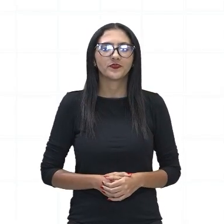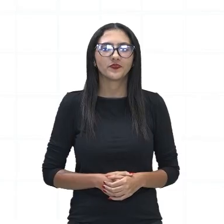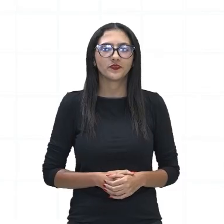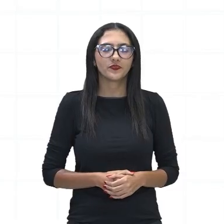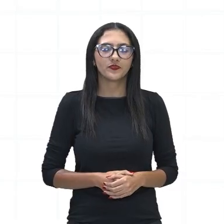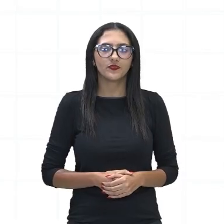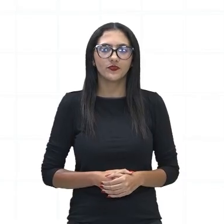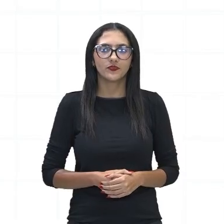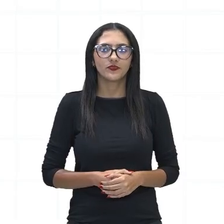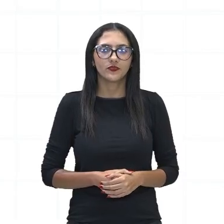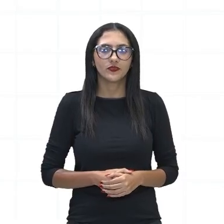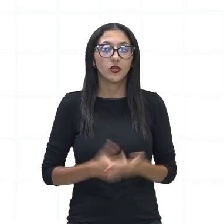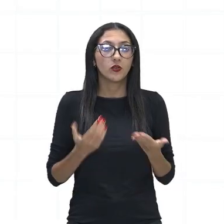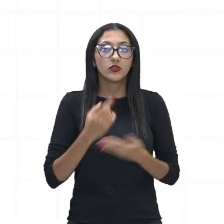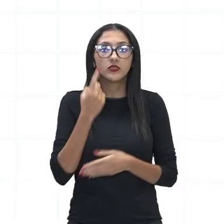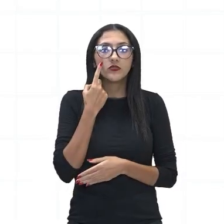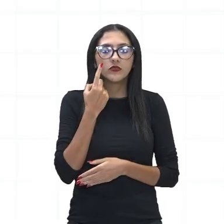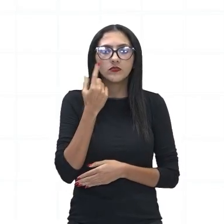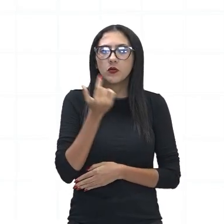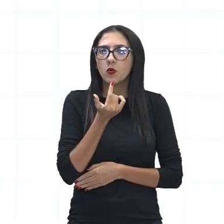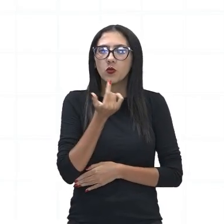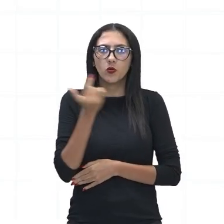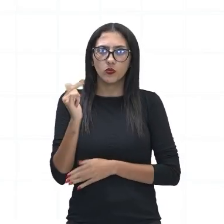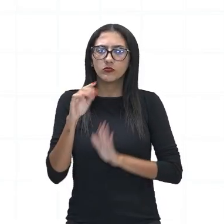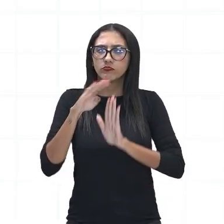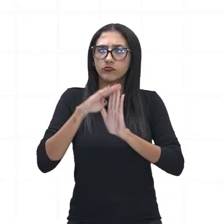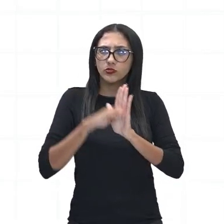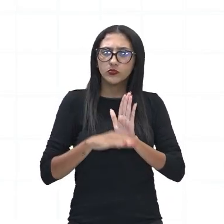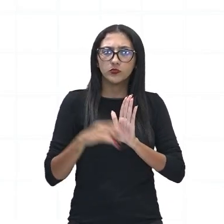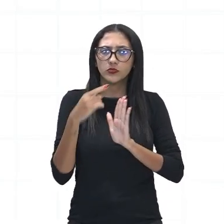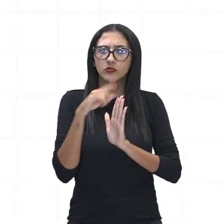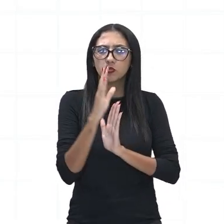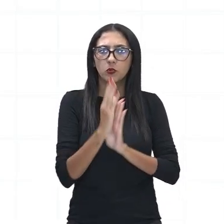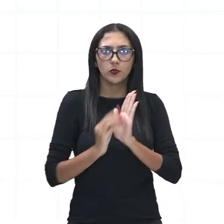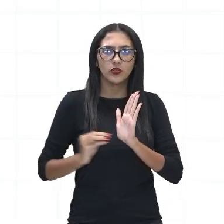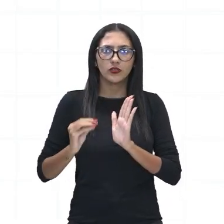vamos ver mais uma lista para vocês anotarem.